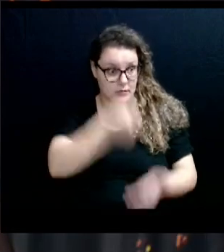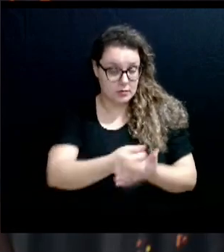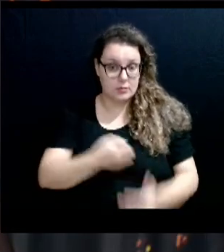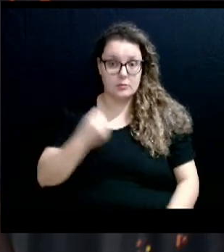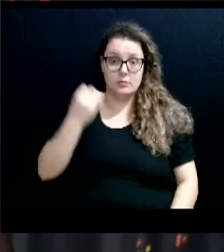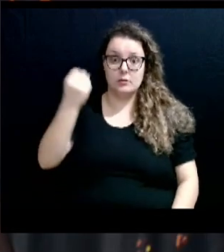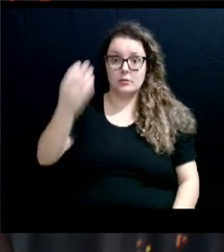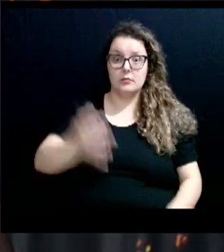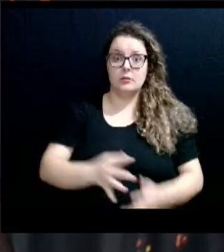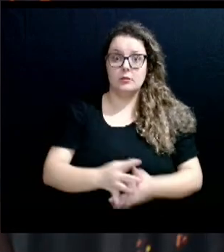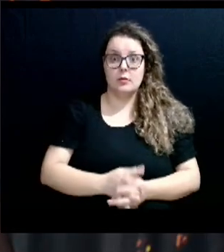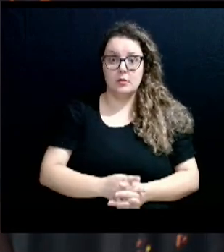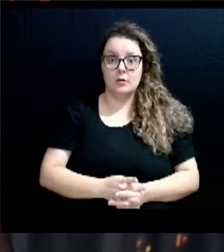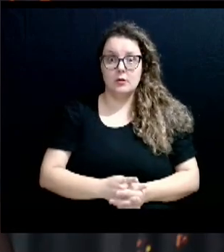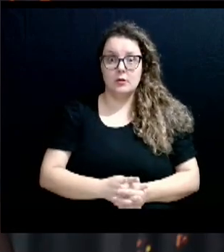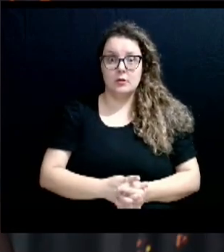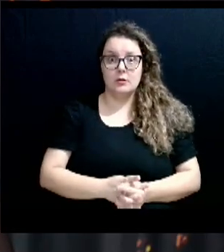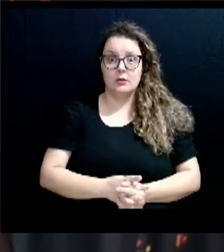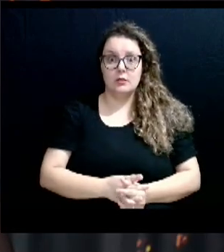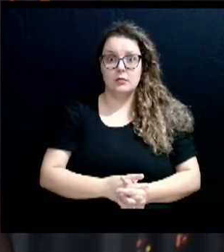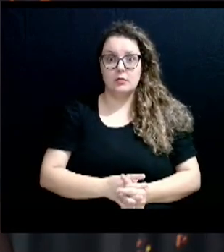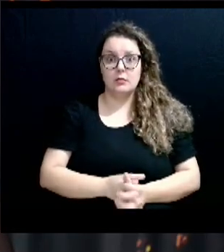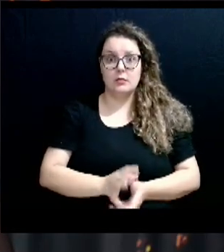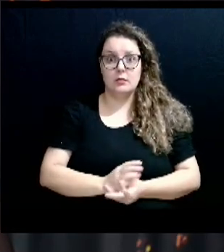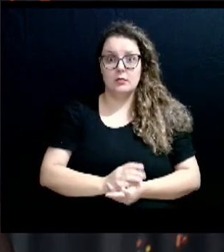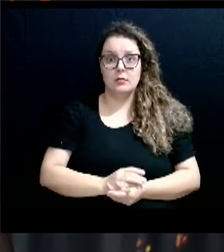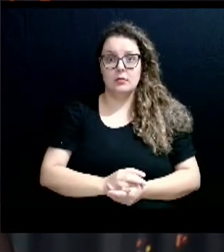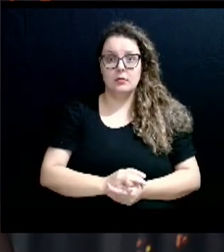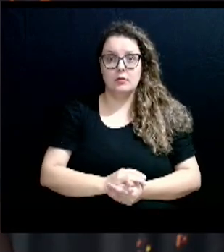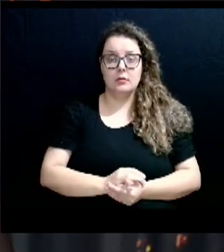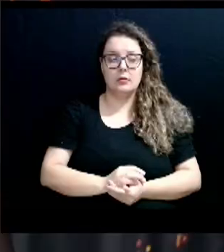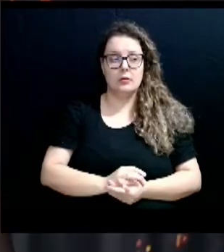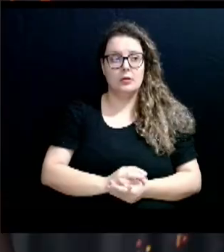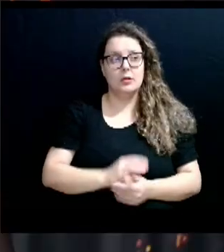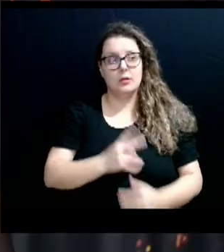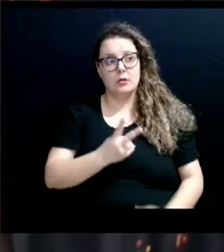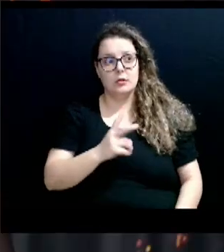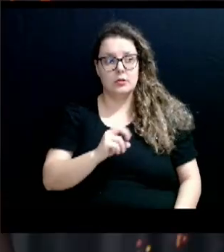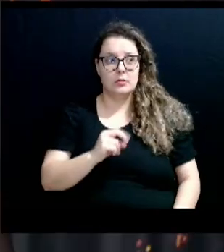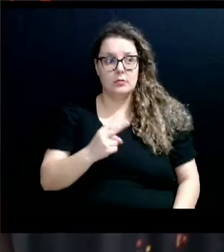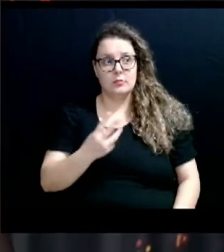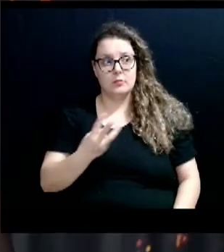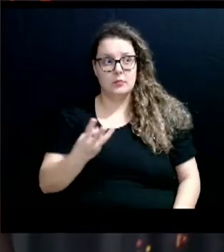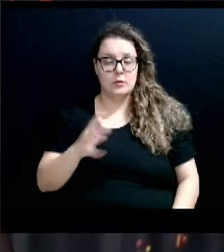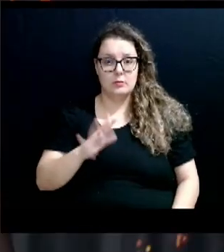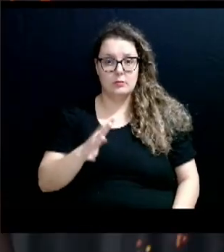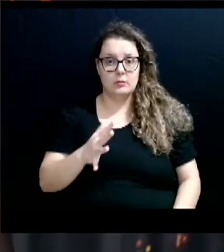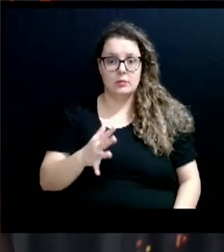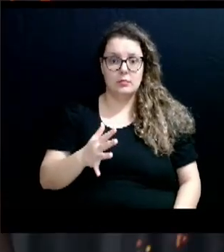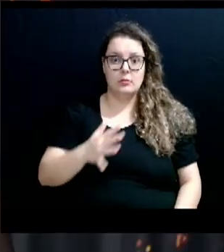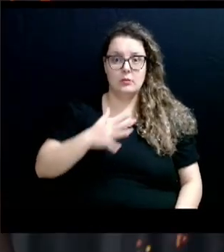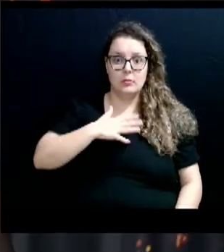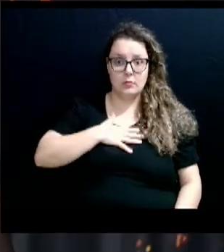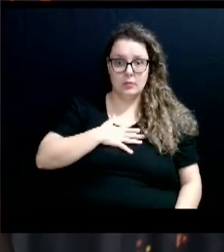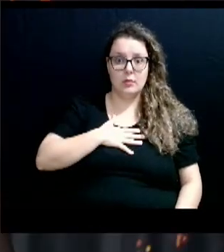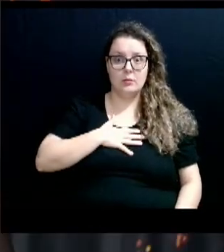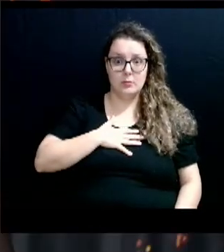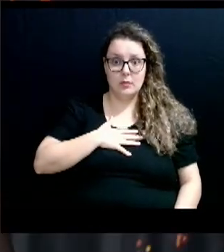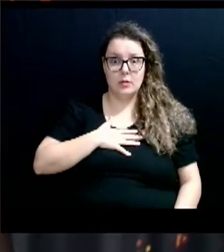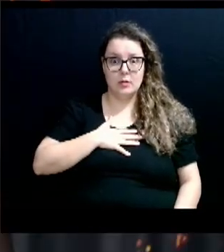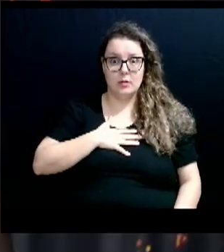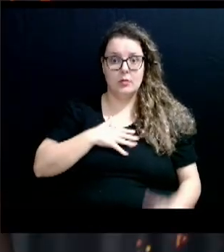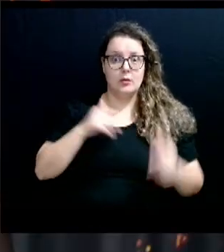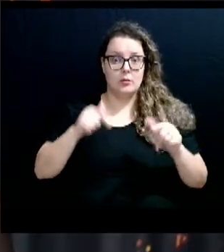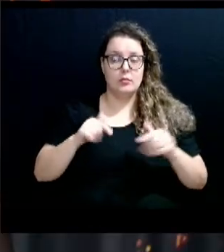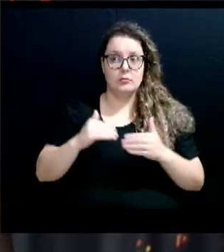Isso era 2023, passei a fazer, assim, para mim o ambiente externo, ele sempre também